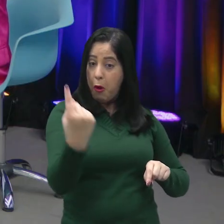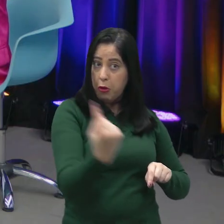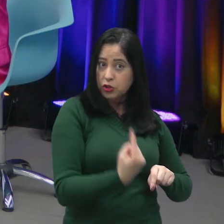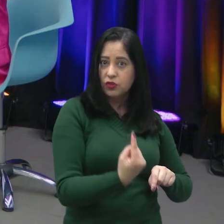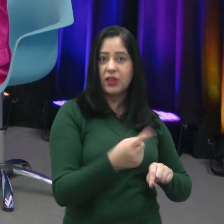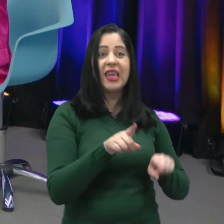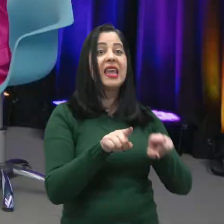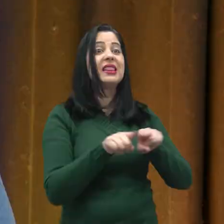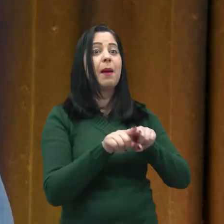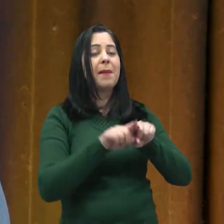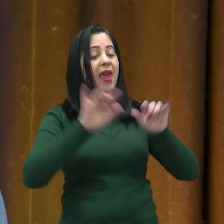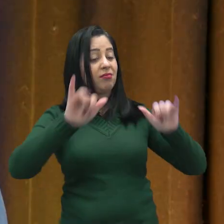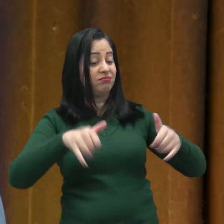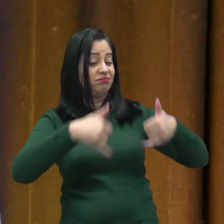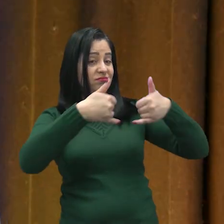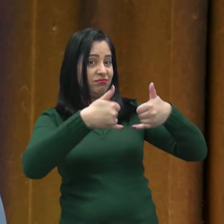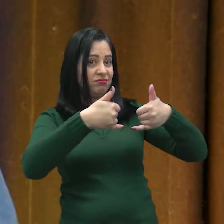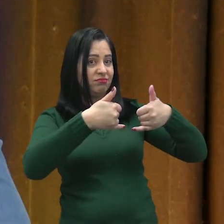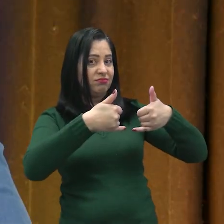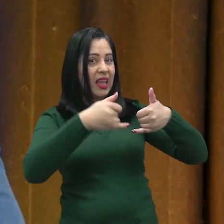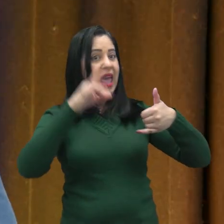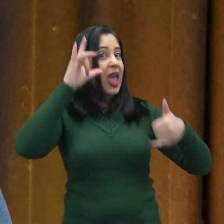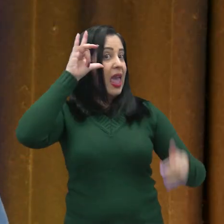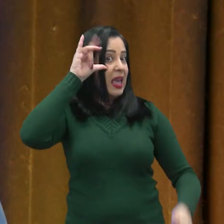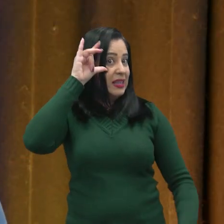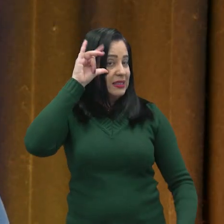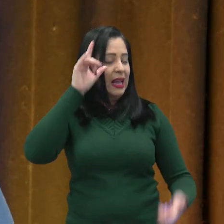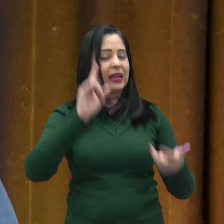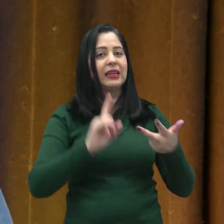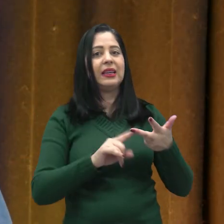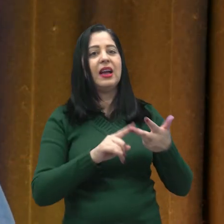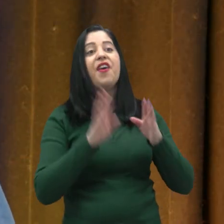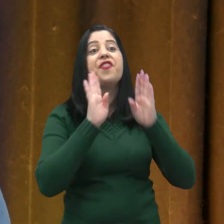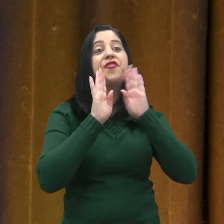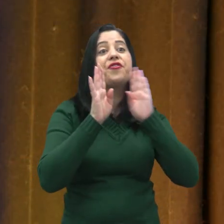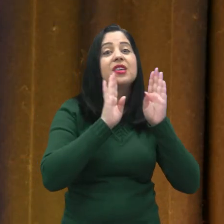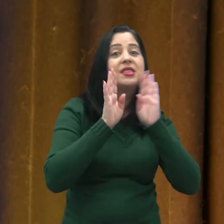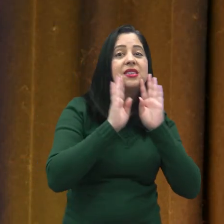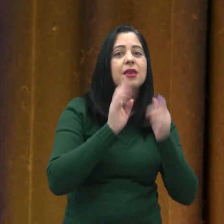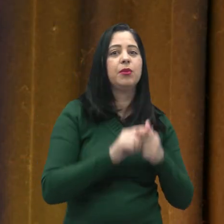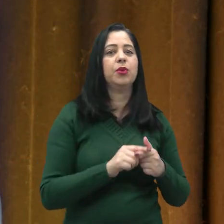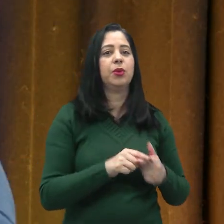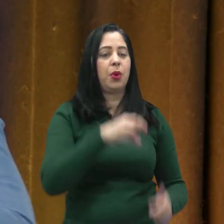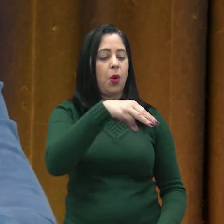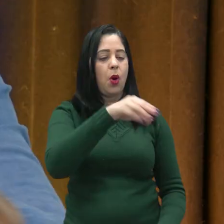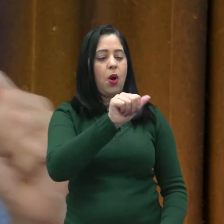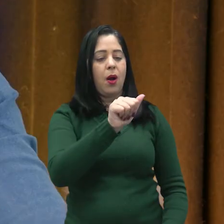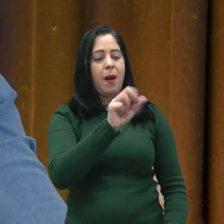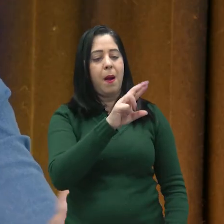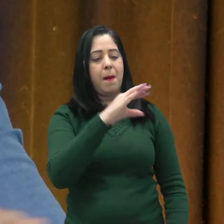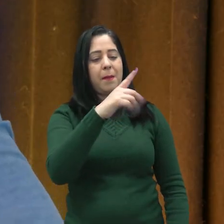nosso telefone, a gente tem aqui o nosso Instagram, nossa página do Instagram, no Facebook, é só entrar